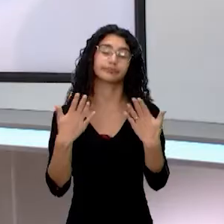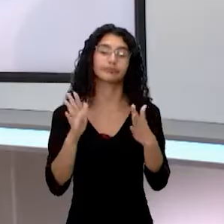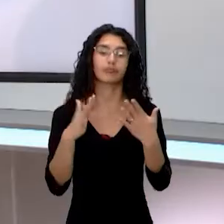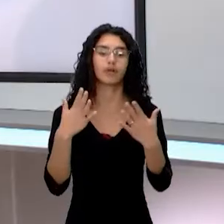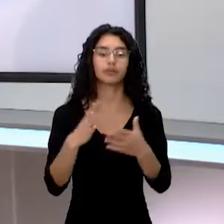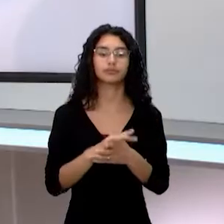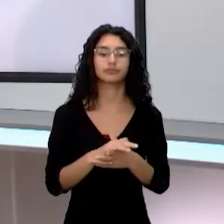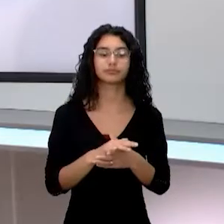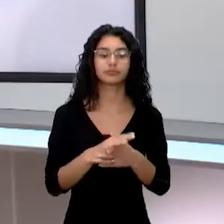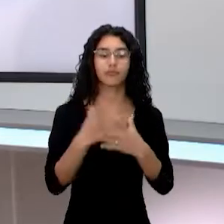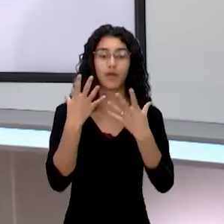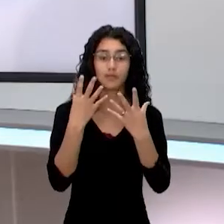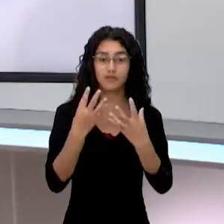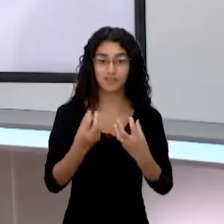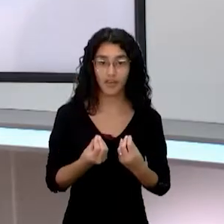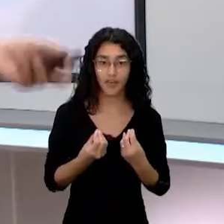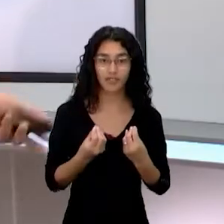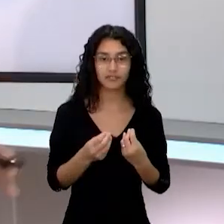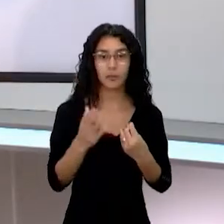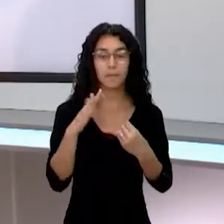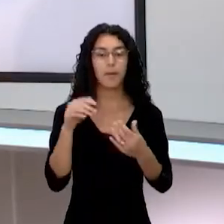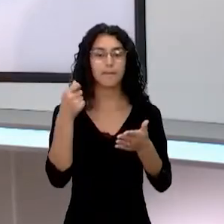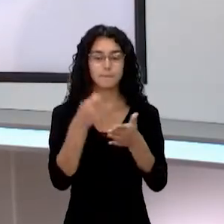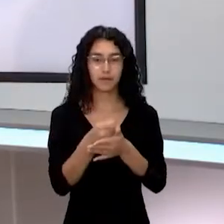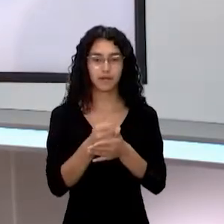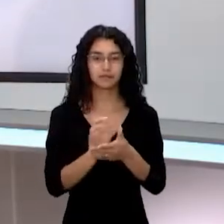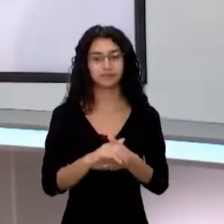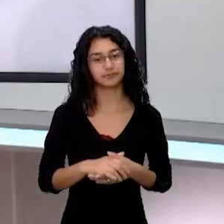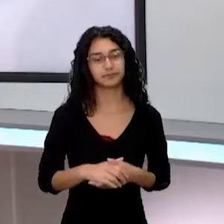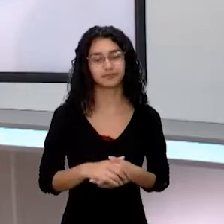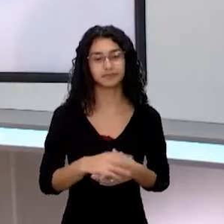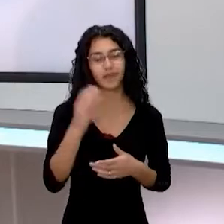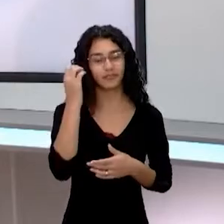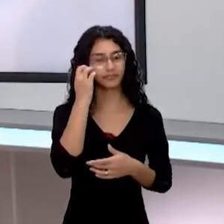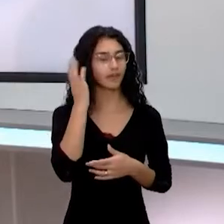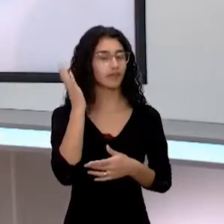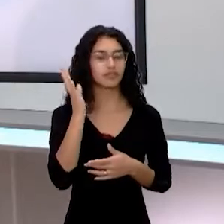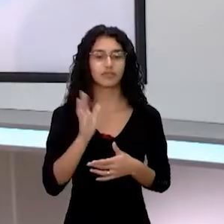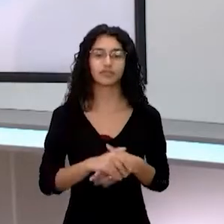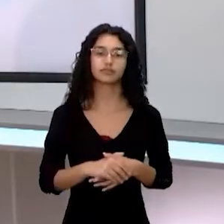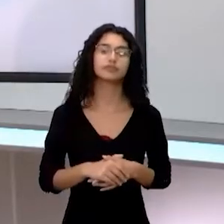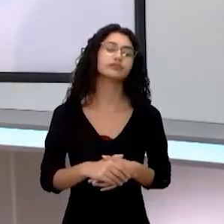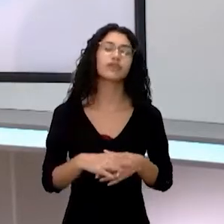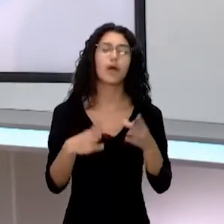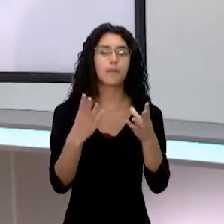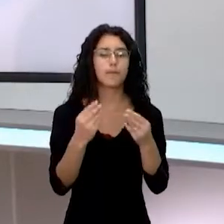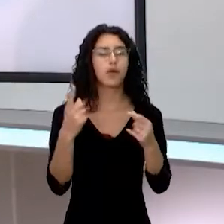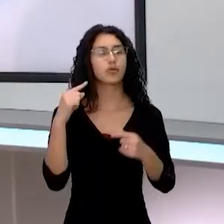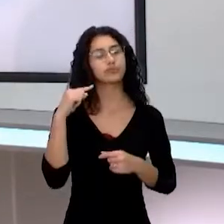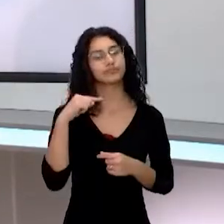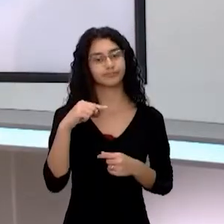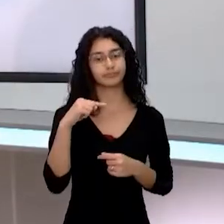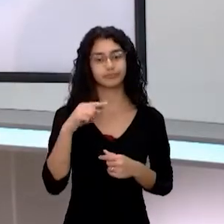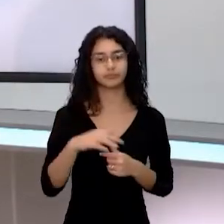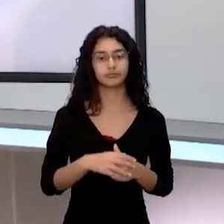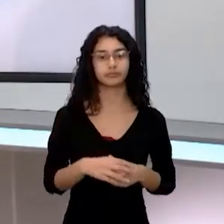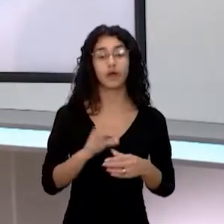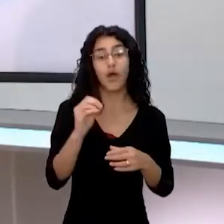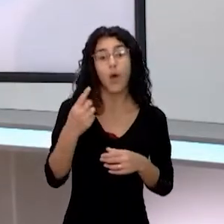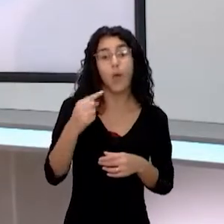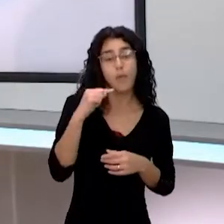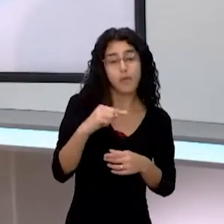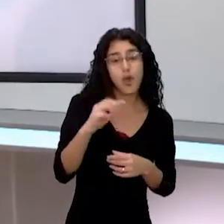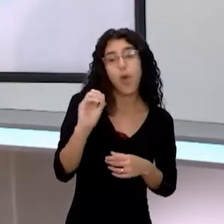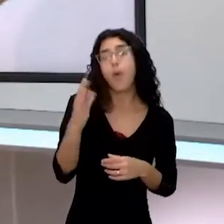radiação, ela é absorvida, mas já é dissipada, né? Para o espaço. Então, você mantém uma temperatura muito negativa, né? Ou ele é muito negativa ou é